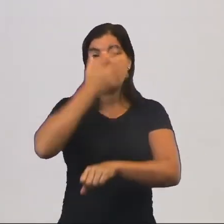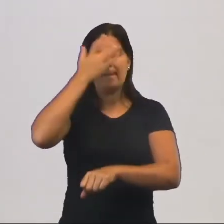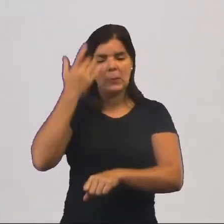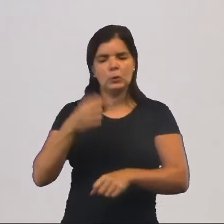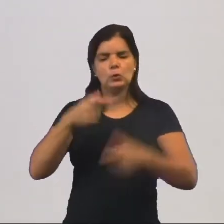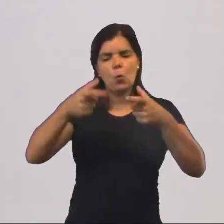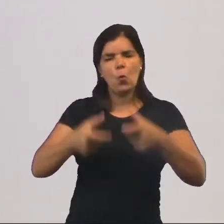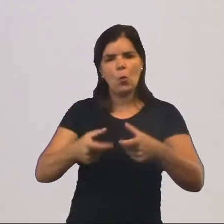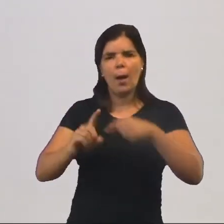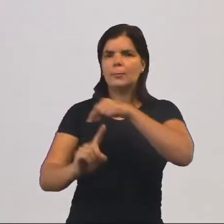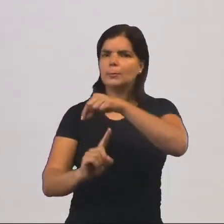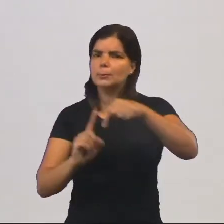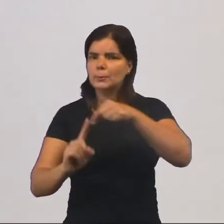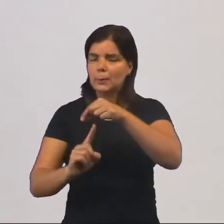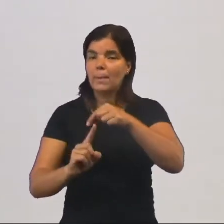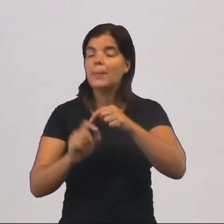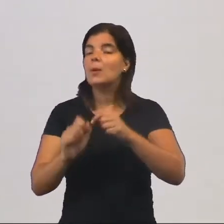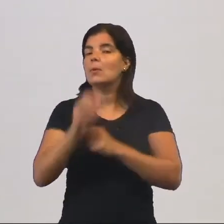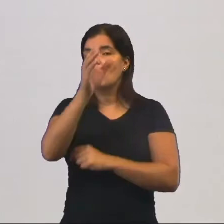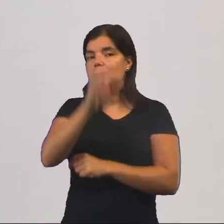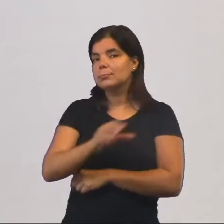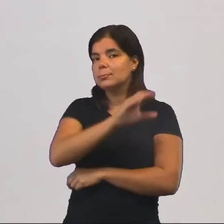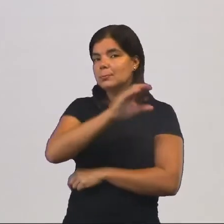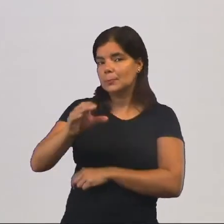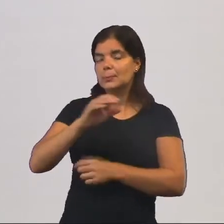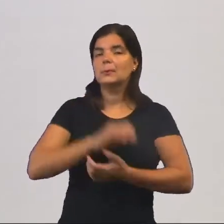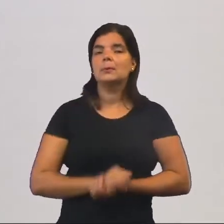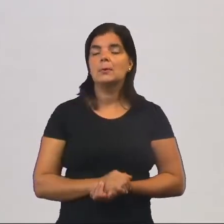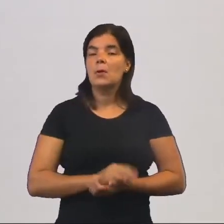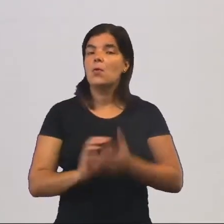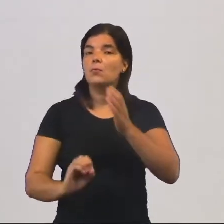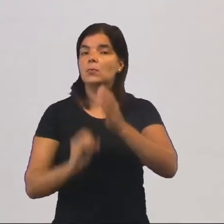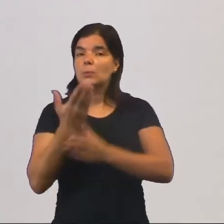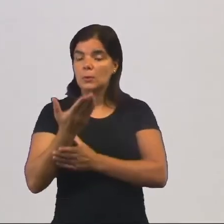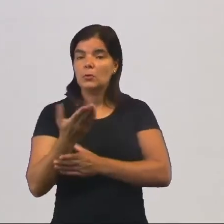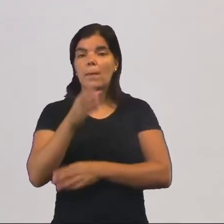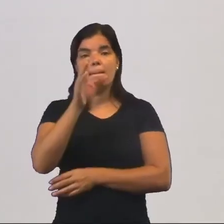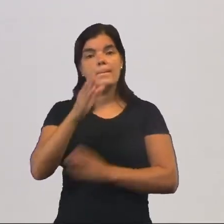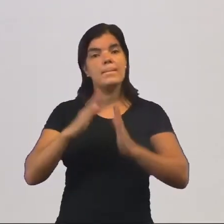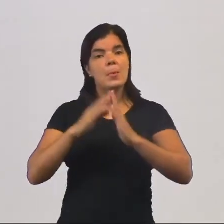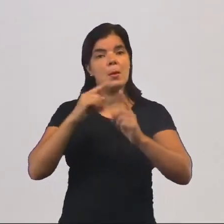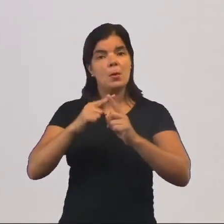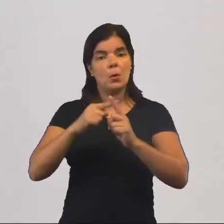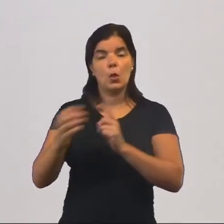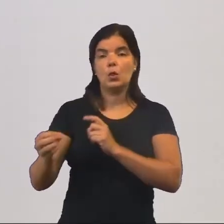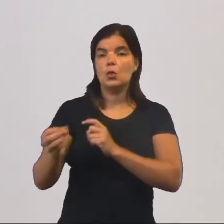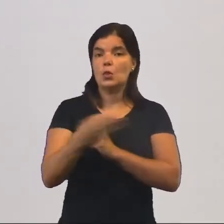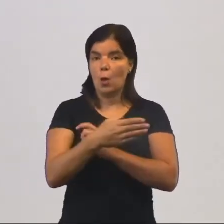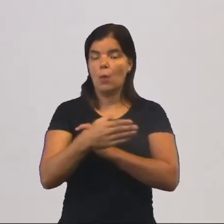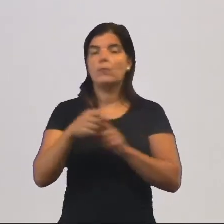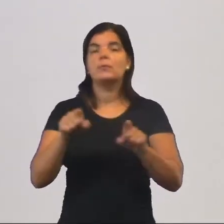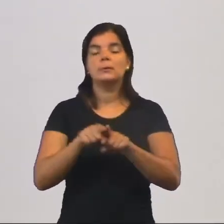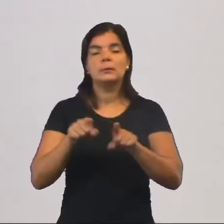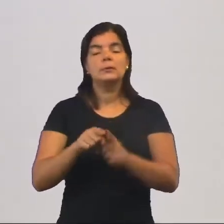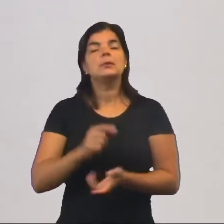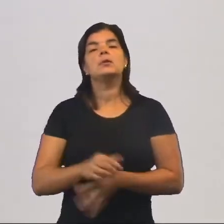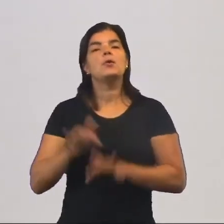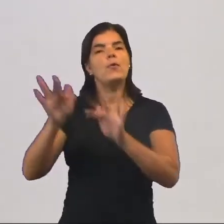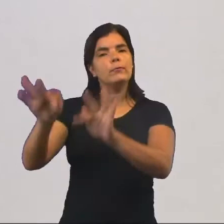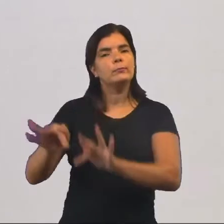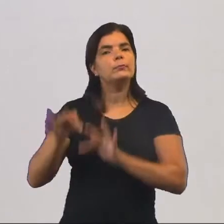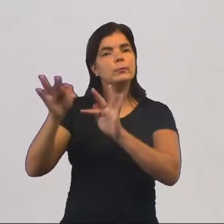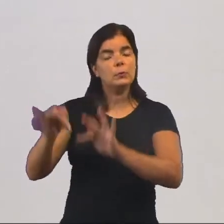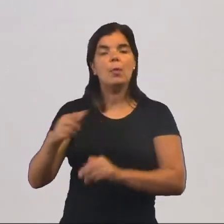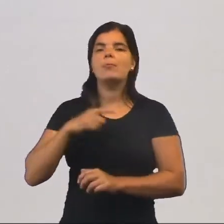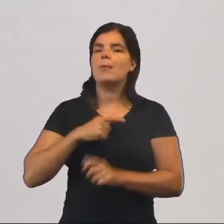considerados santos, sagrados pelo cristianismo. E foi realizada pela igreja e pelos nobres feudais. E além disso também tinha um